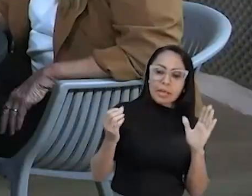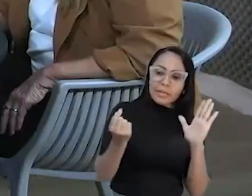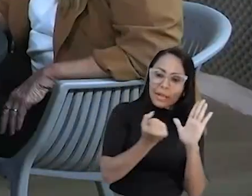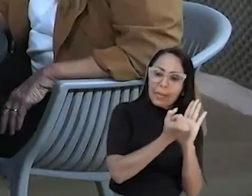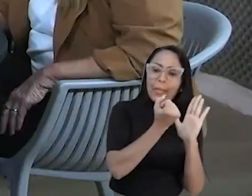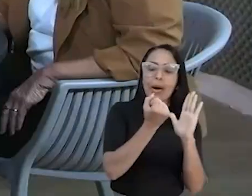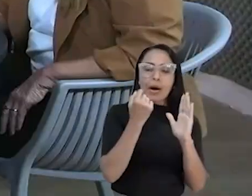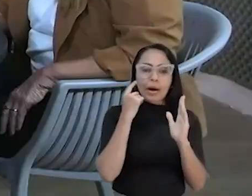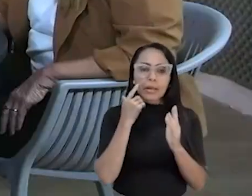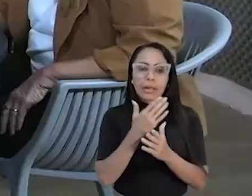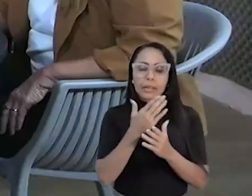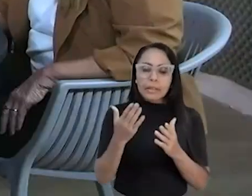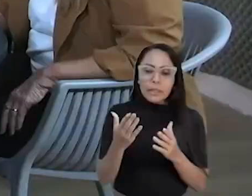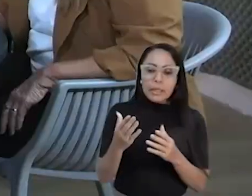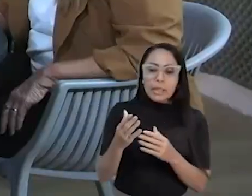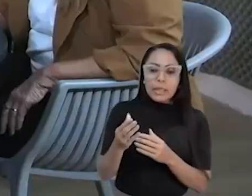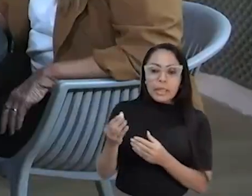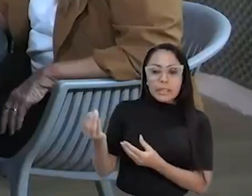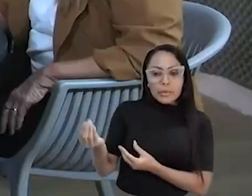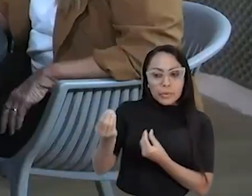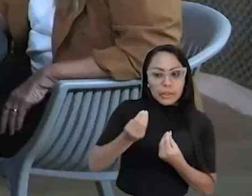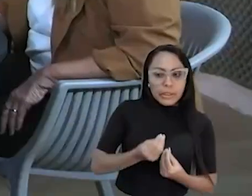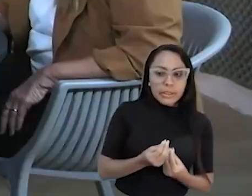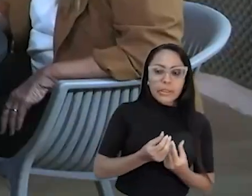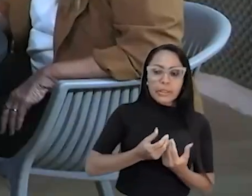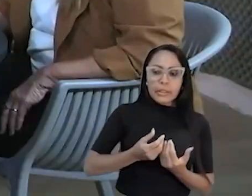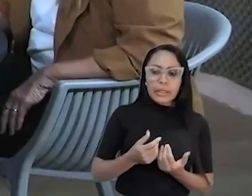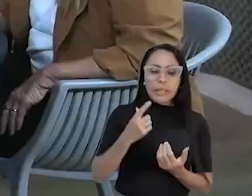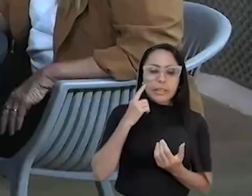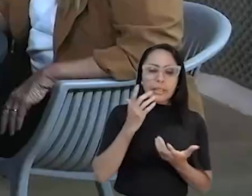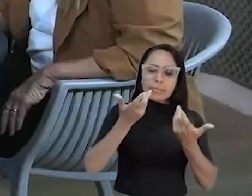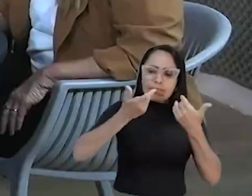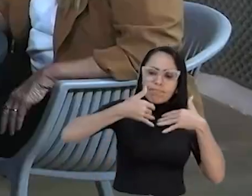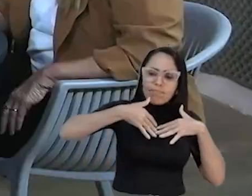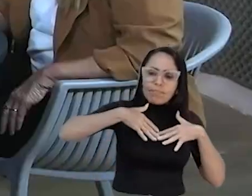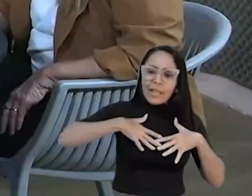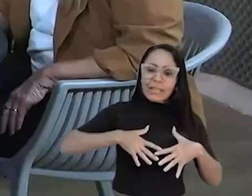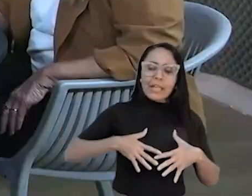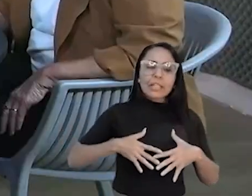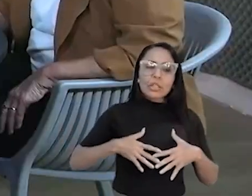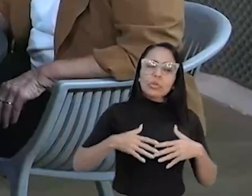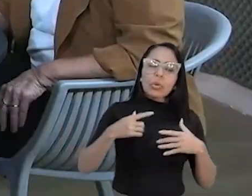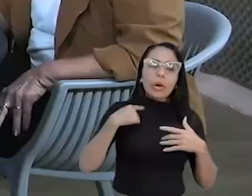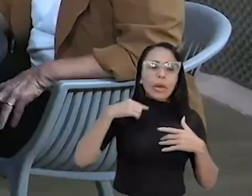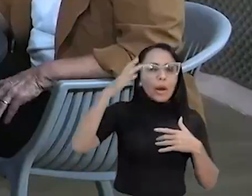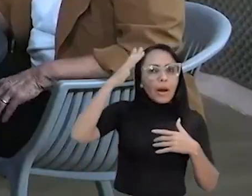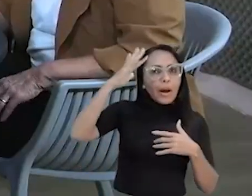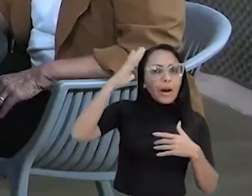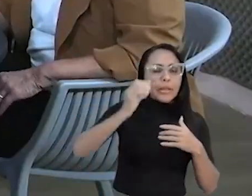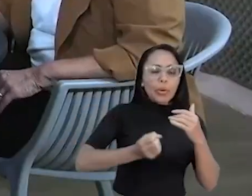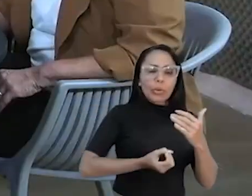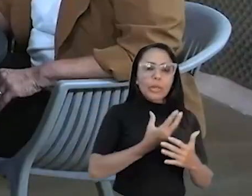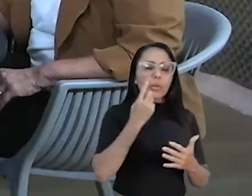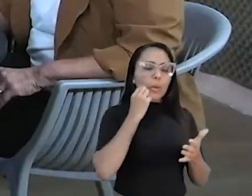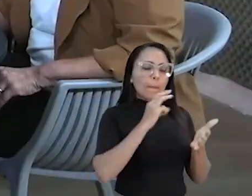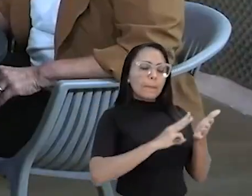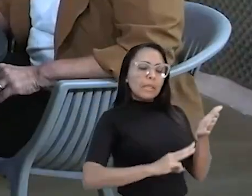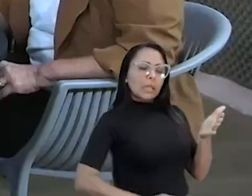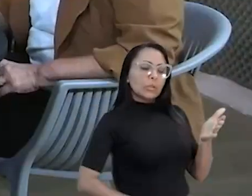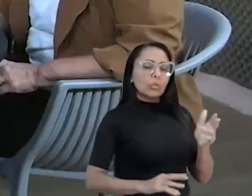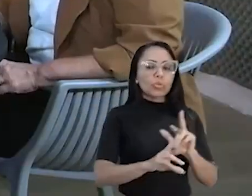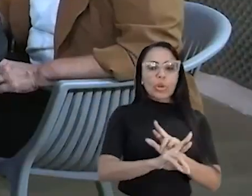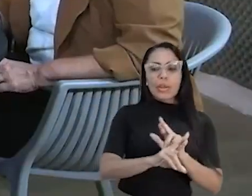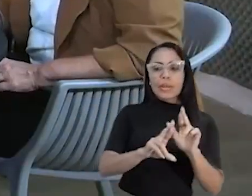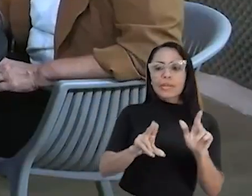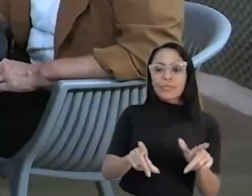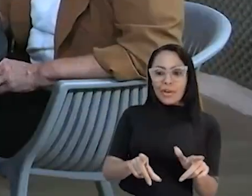causar e tal para o cliente dele, é que eu internalizo e eu crio. Então, esse processo metodológico, ele mudou,